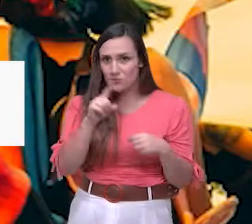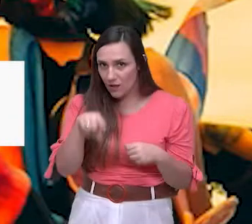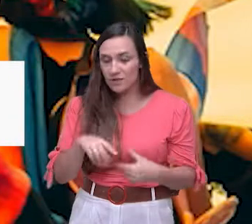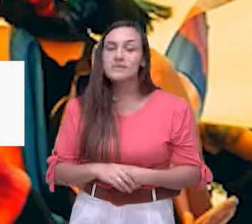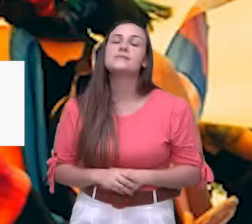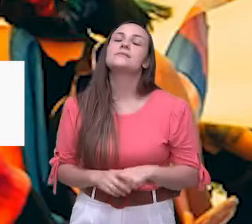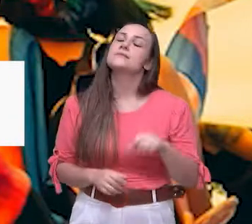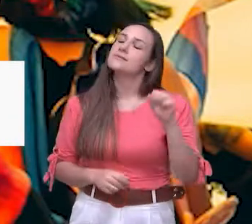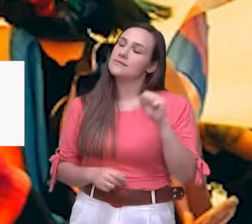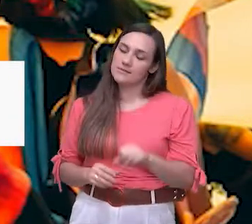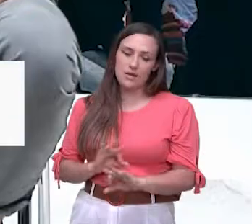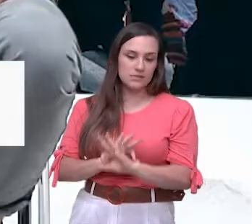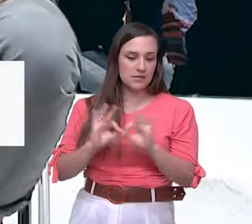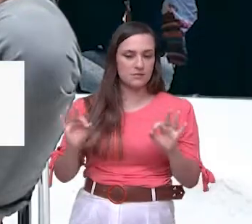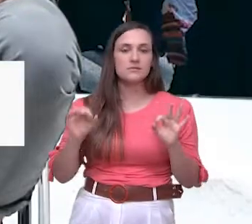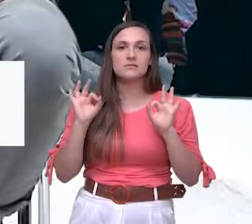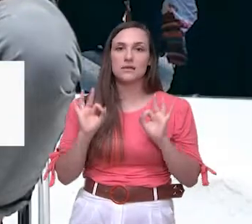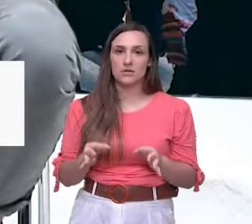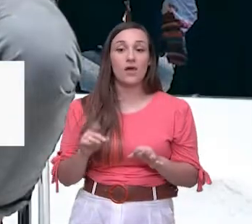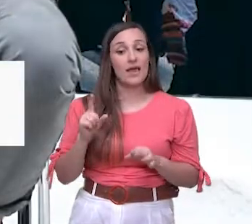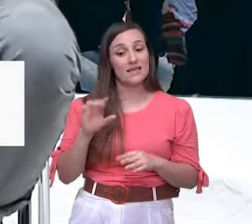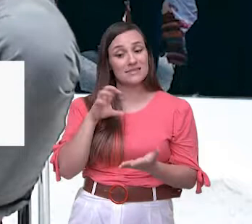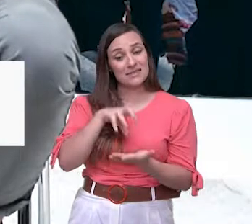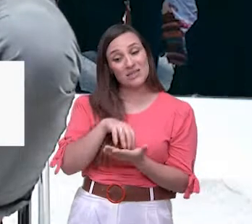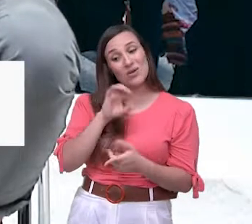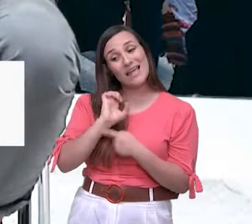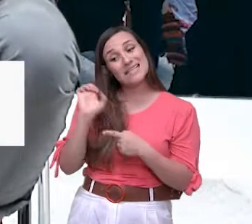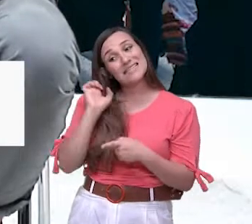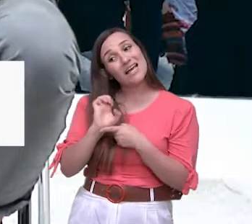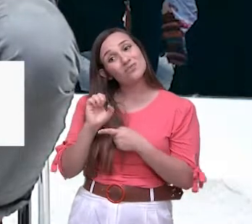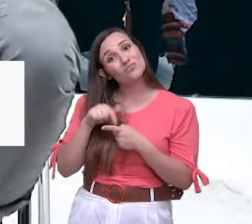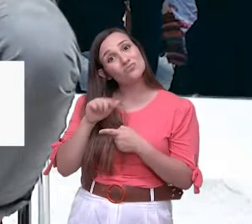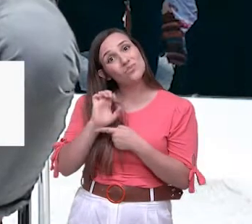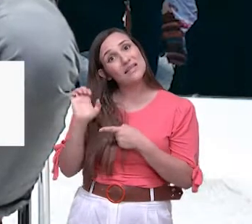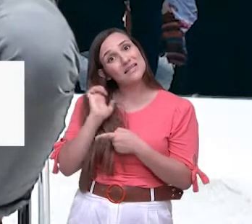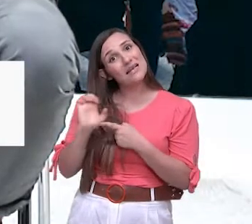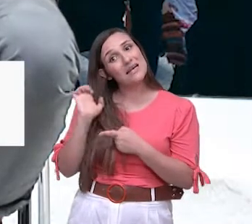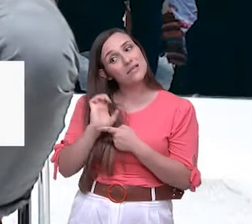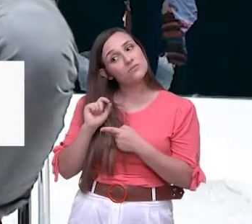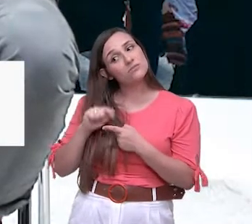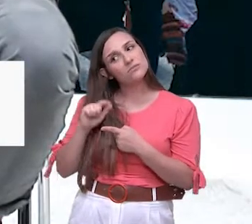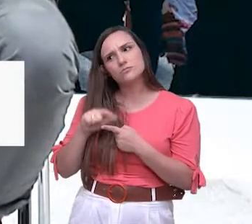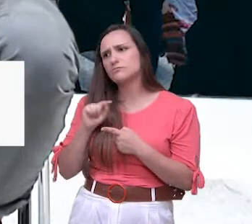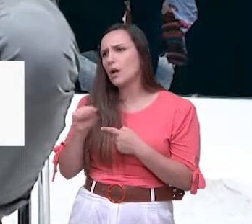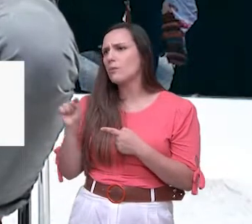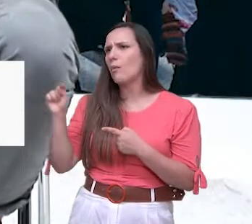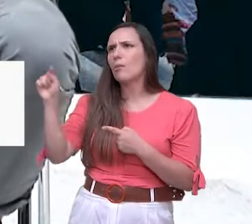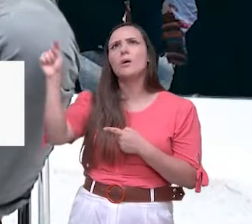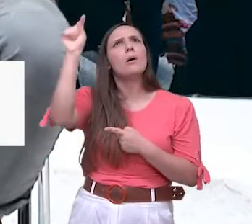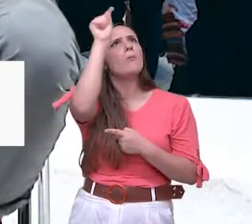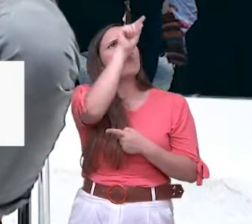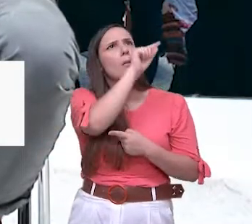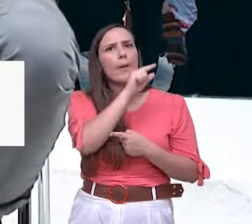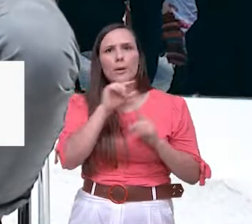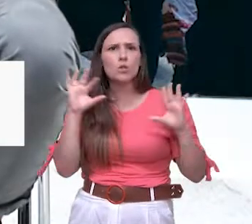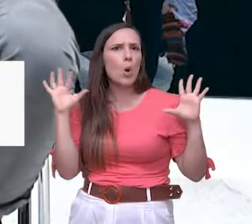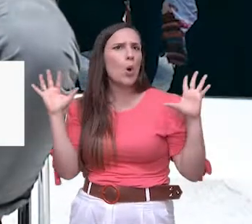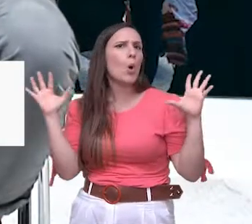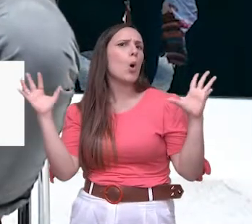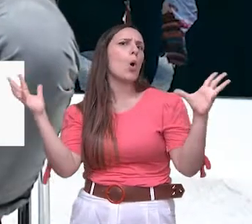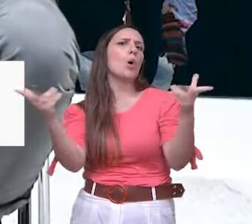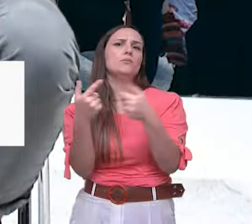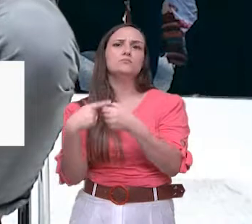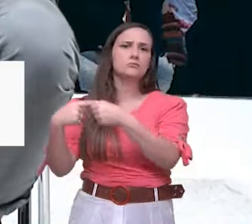chegue aos 79 municípios exato É importante dizer que assim centro ele é Estadual Então a partir do momento que ele Estadual